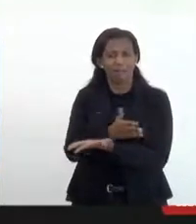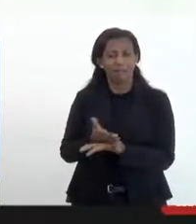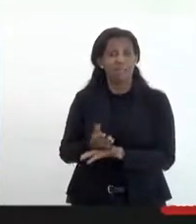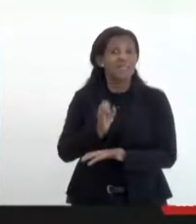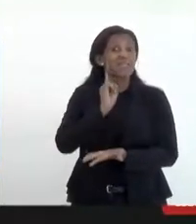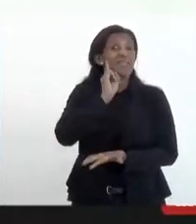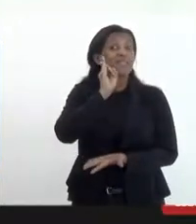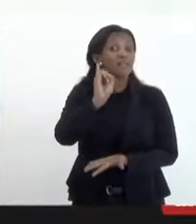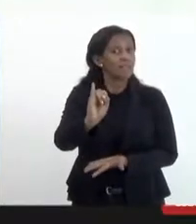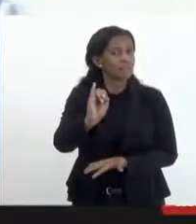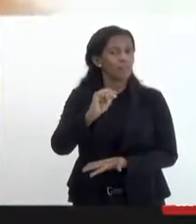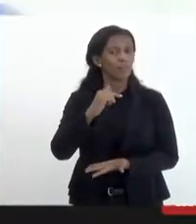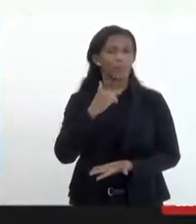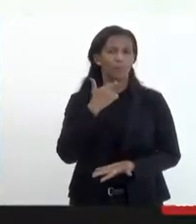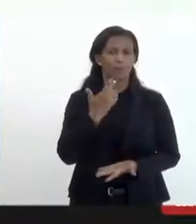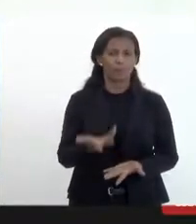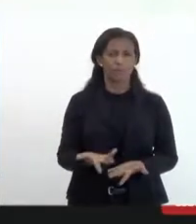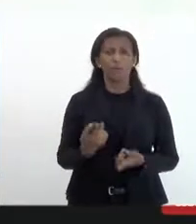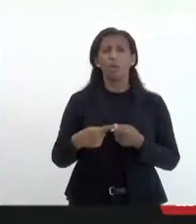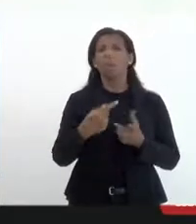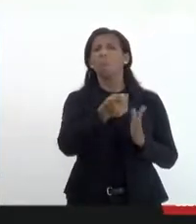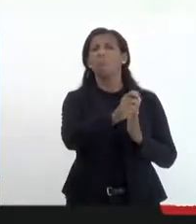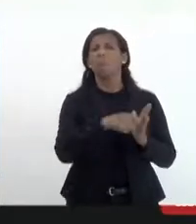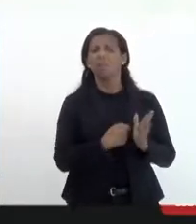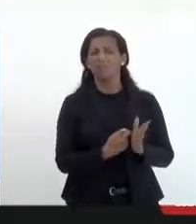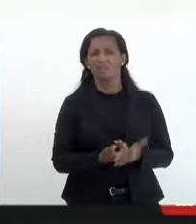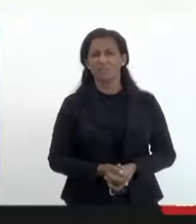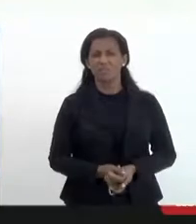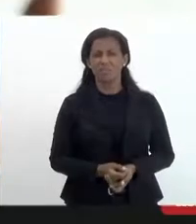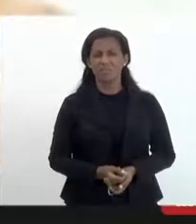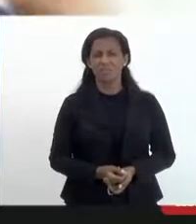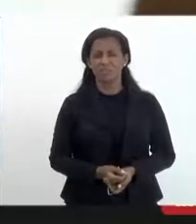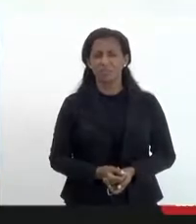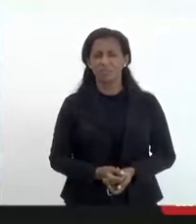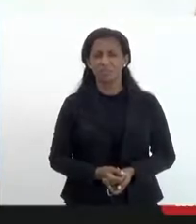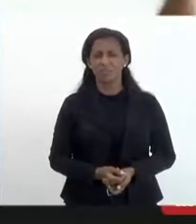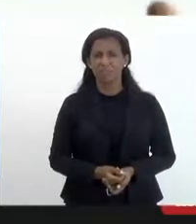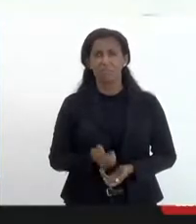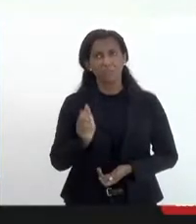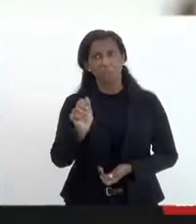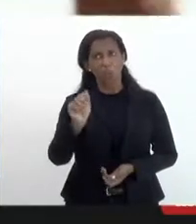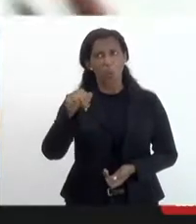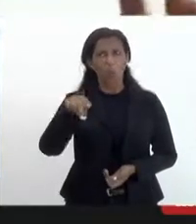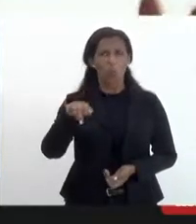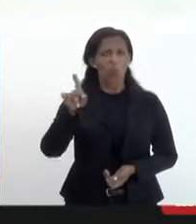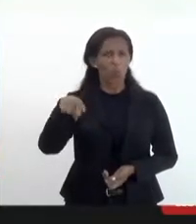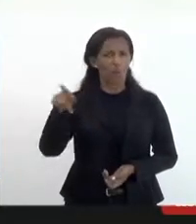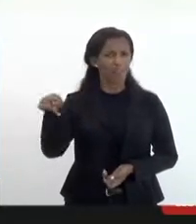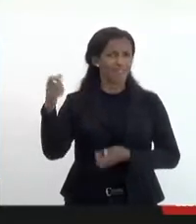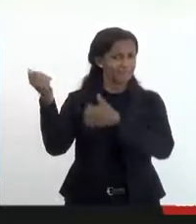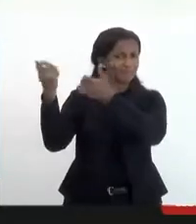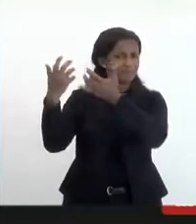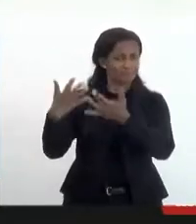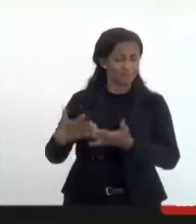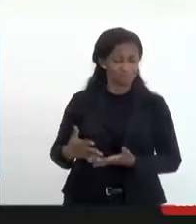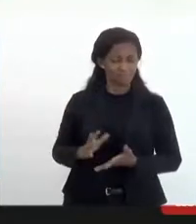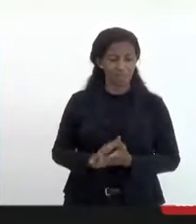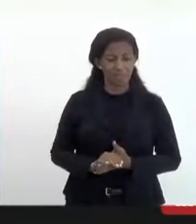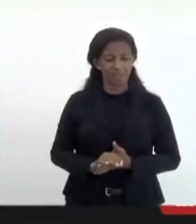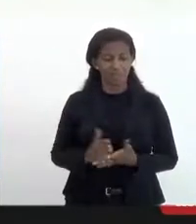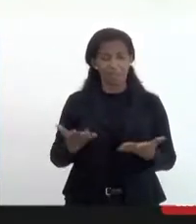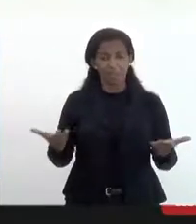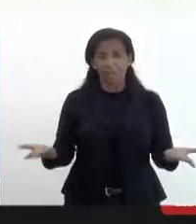recuperar. Então, por que está escrito? O André até já explicou, o André Cirne, né? Mas